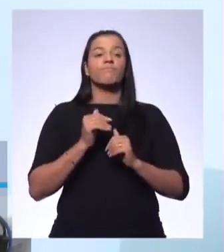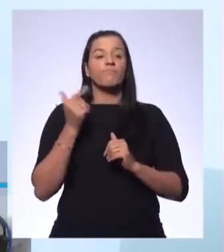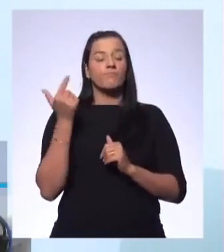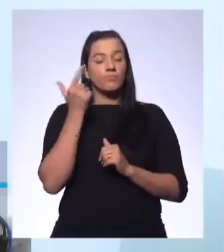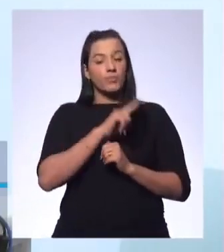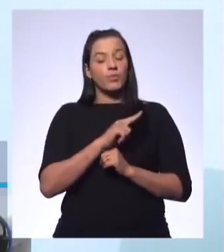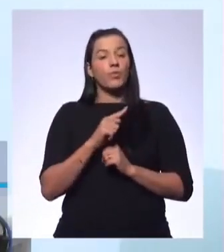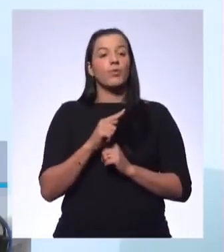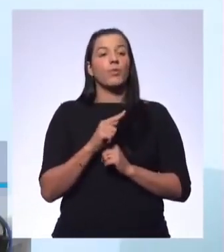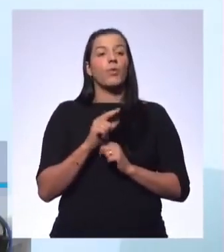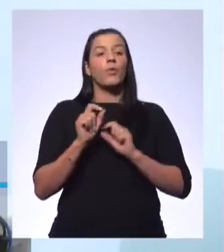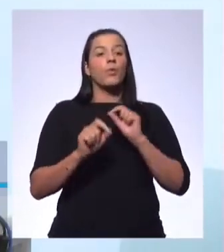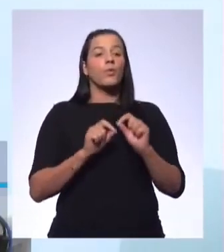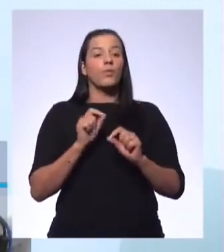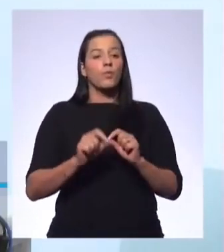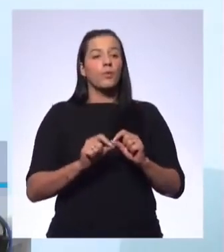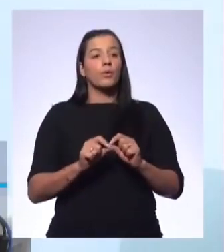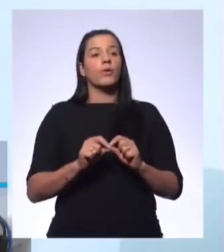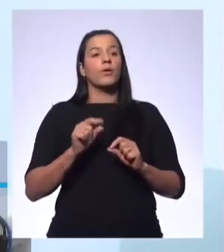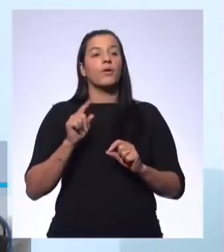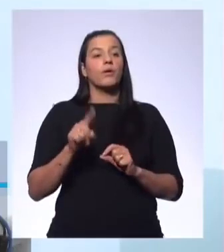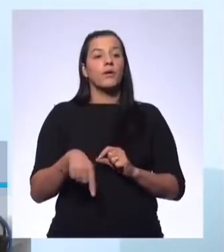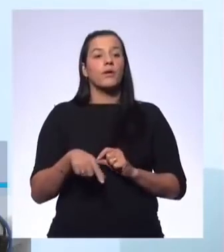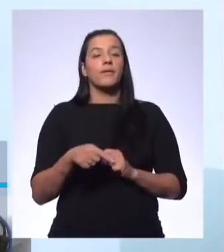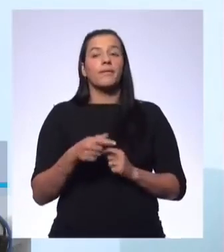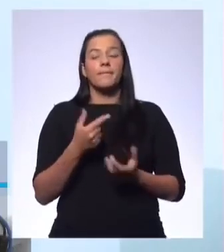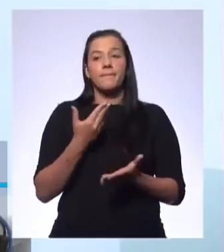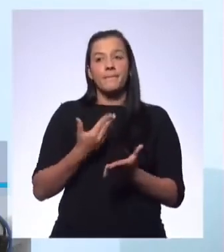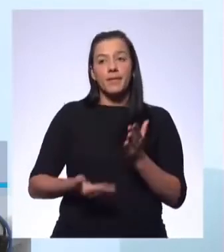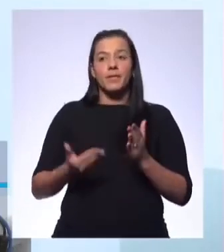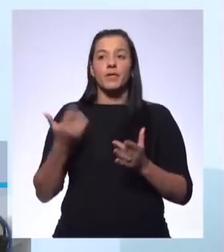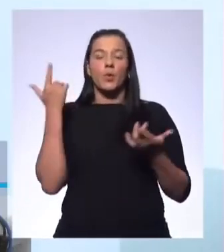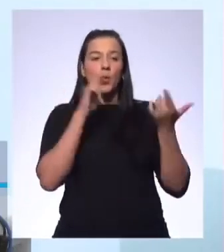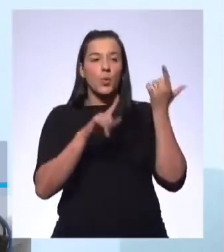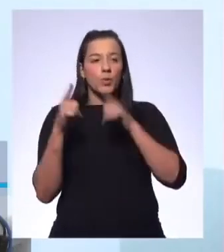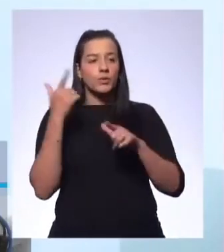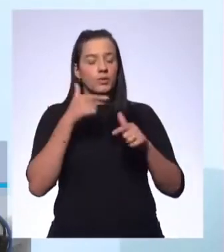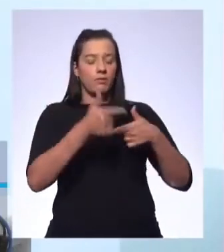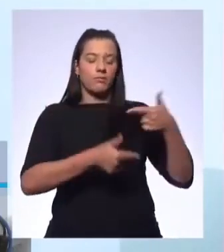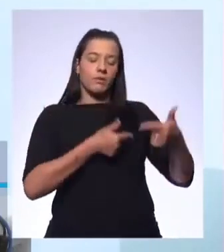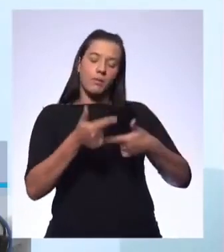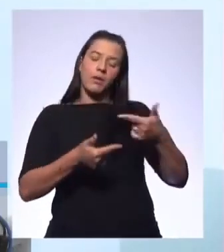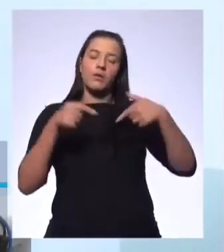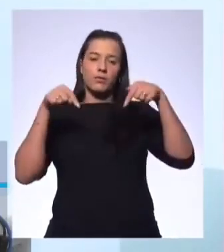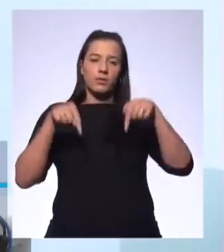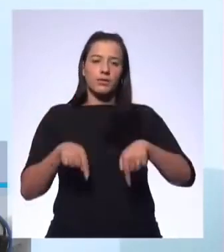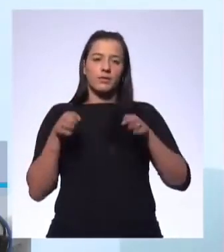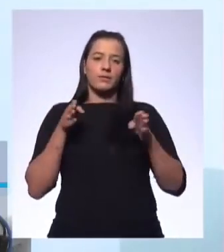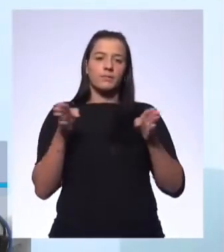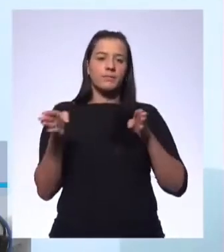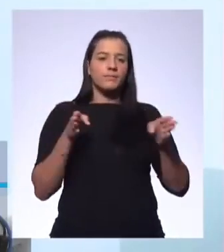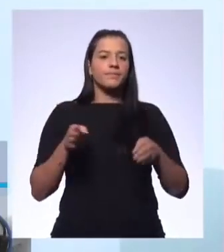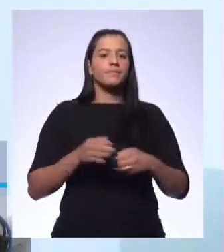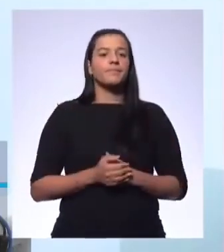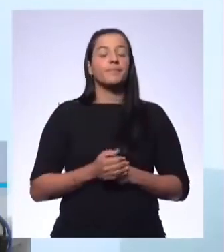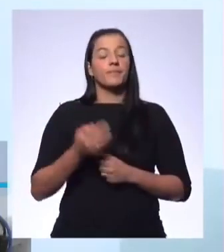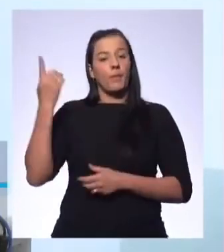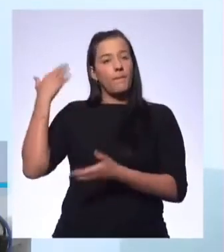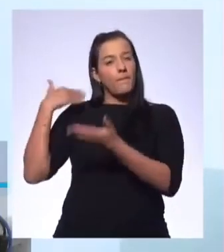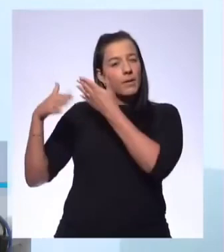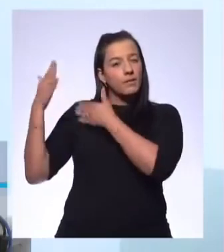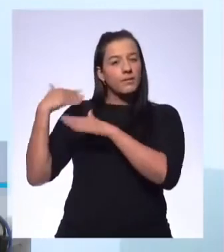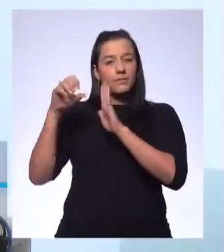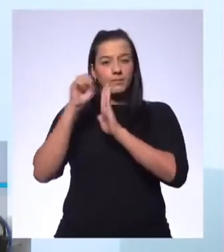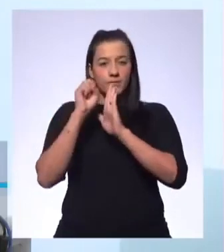disse o professor Carlos, ela também não deixa de ser uma conquista dos trabalhadores nesse momento, tá? Então, lá atrás, no